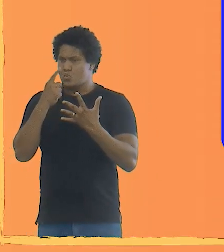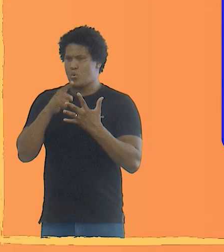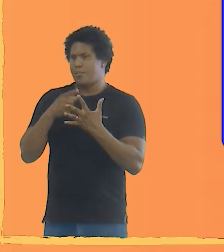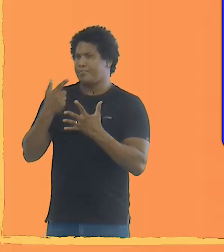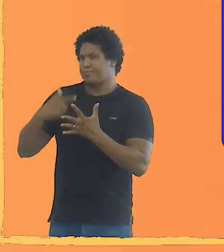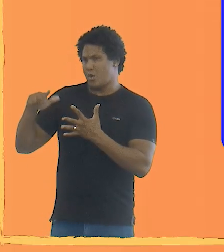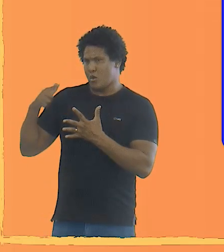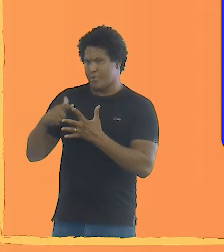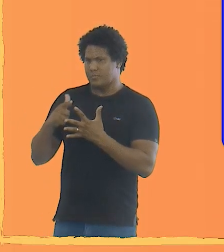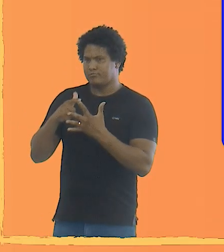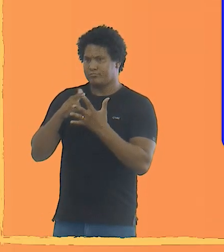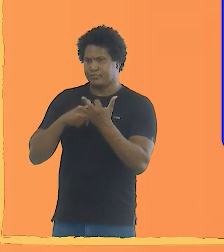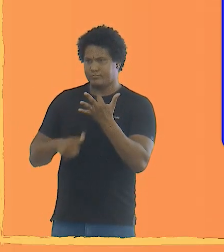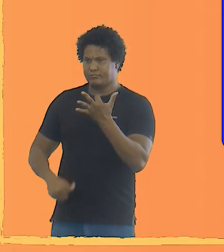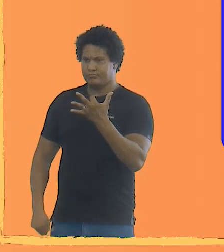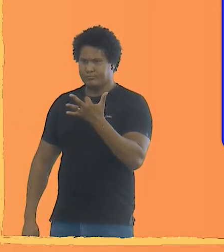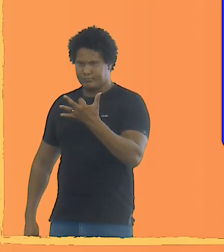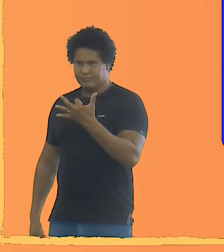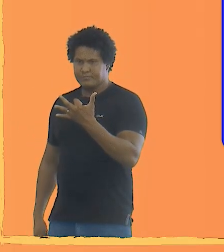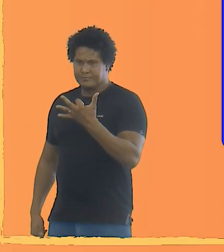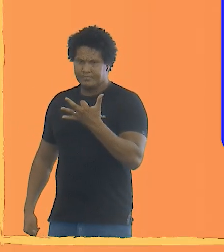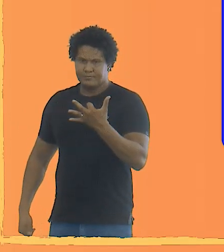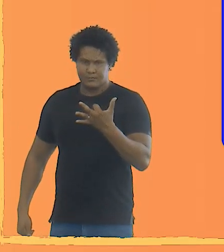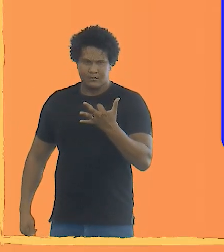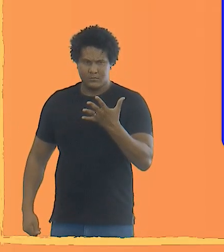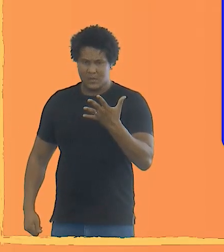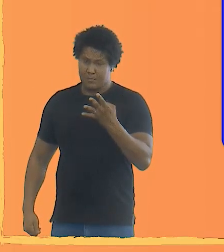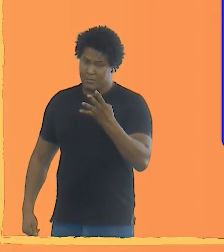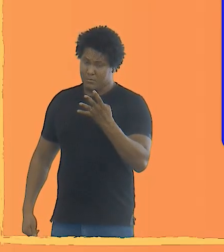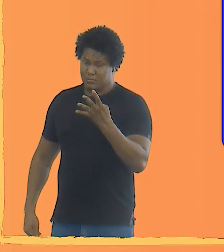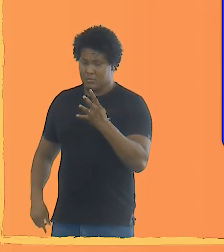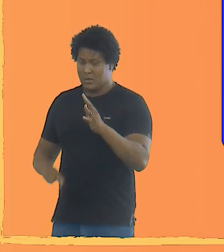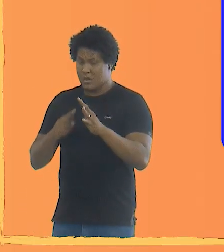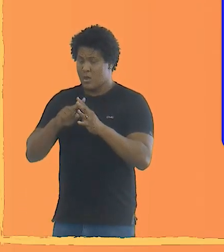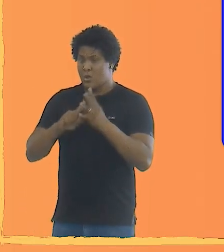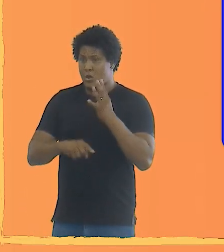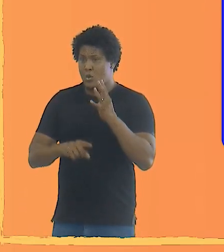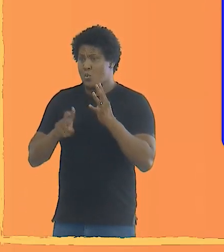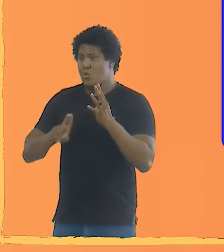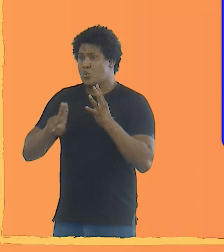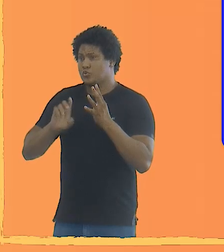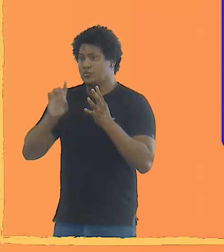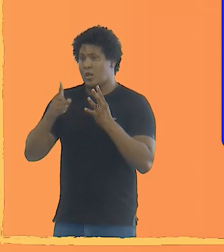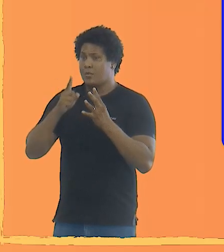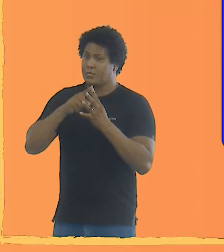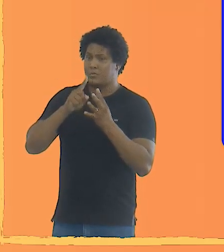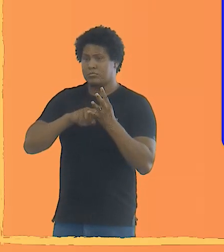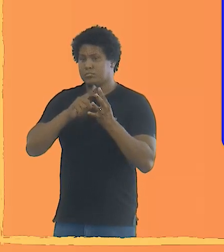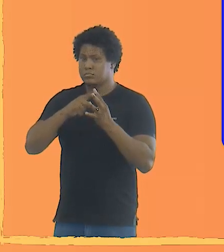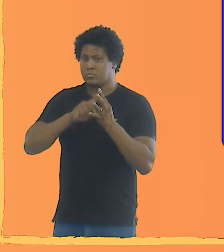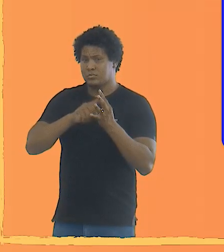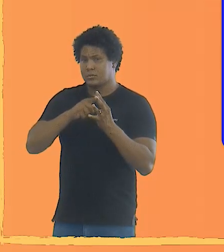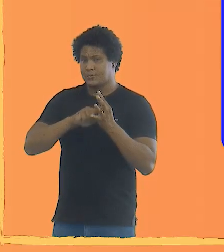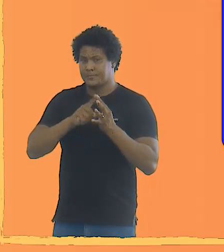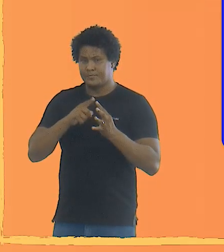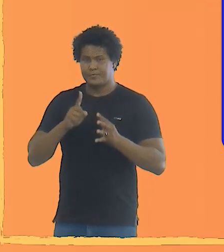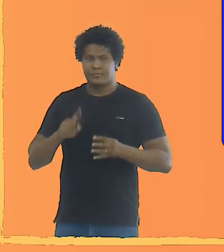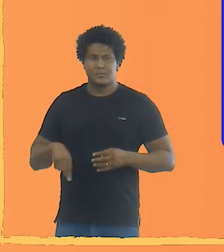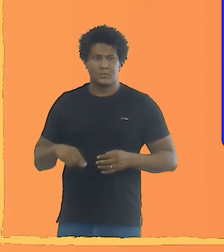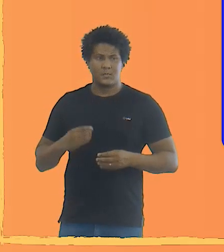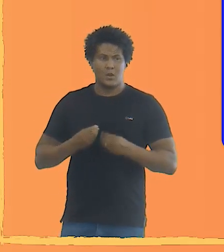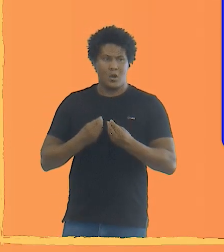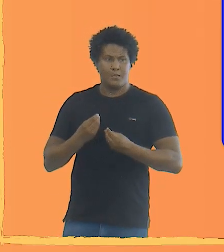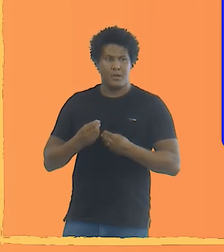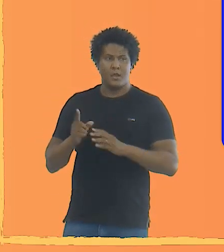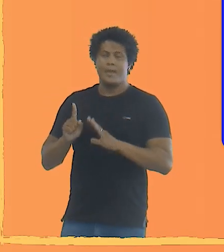danificada, que foi a primeira, e ela só pode ser ligada à primeira ou à segunda engrenagem do pinhão. A pergunta é, nesse caso, o